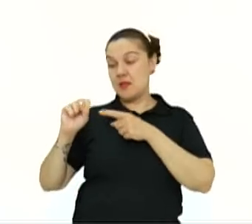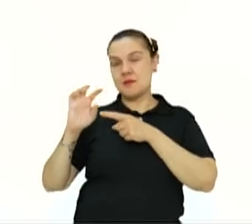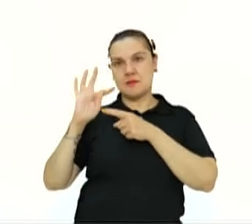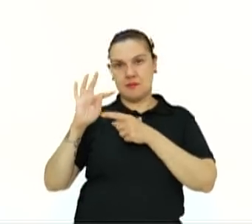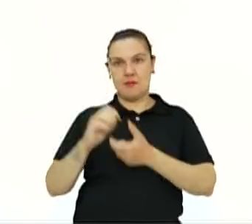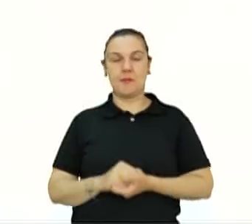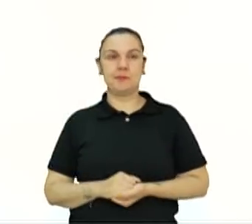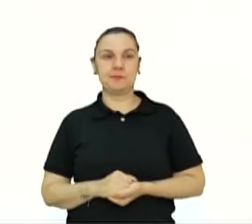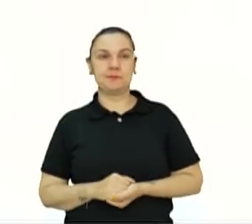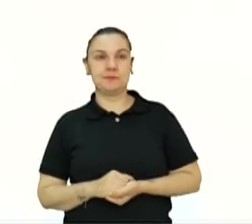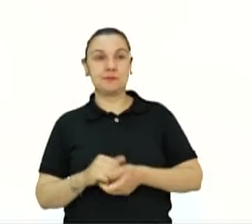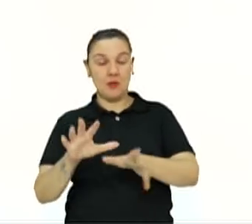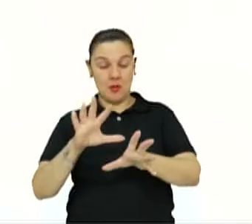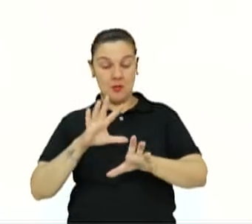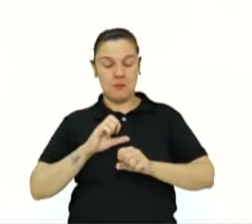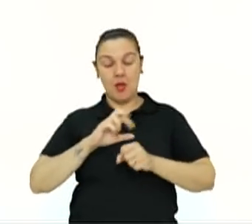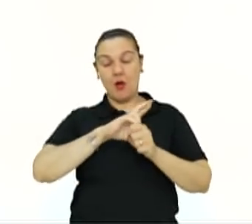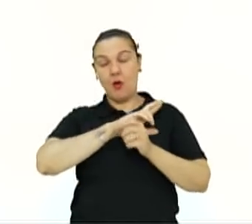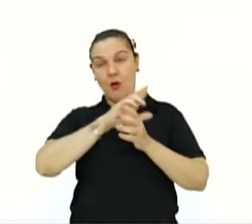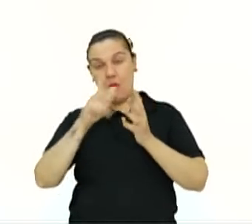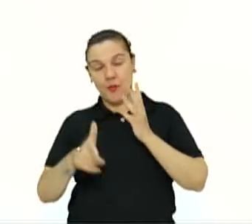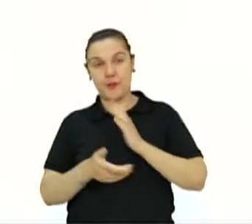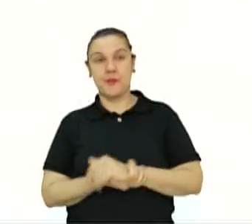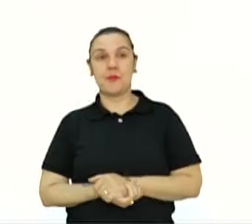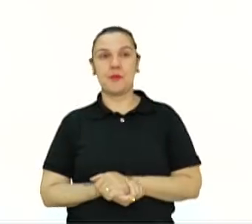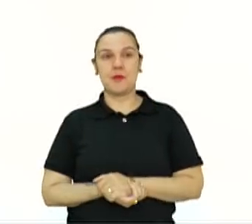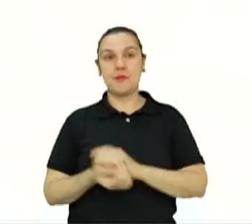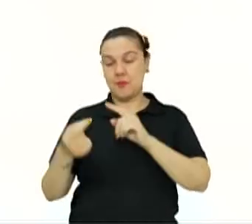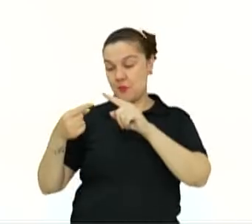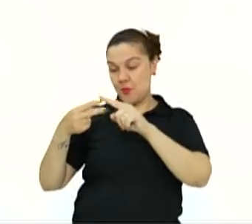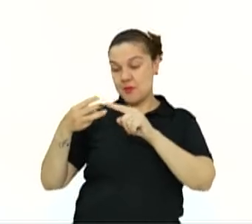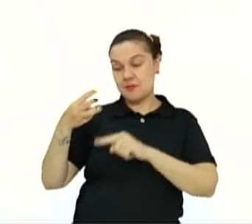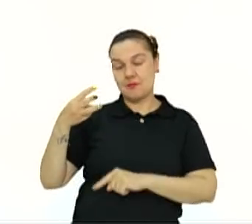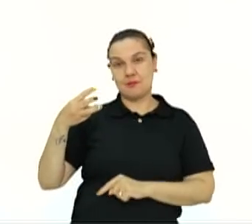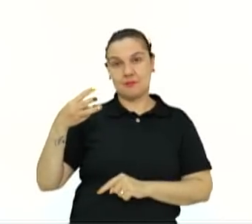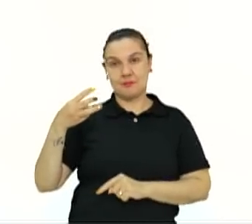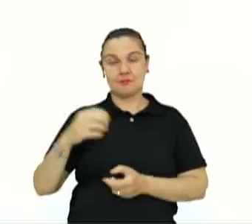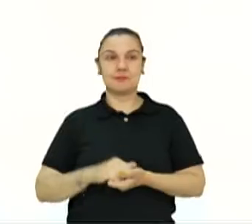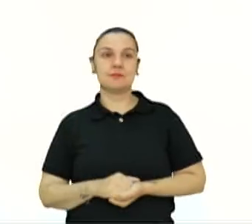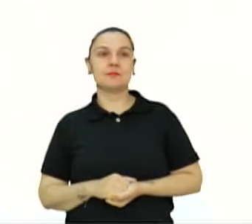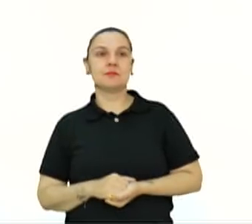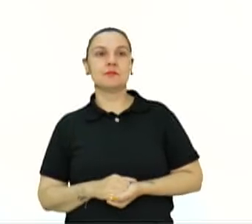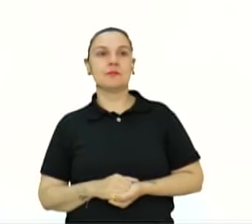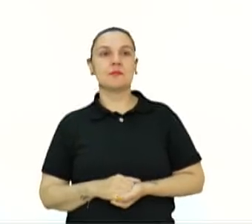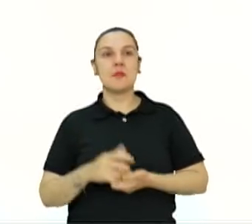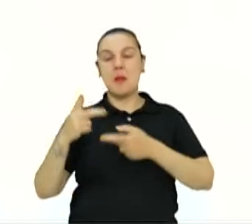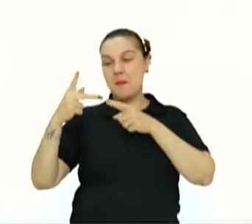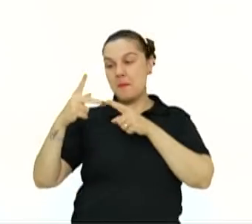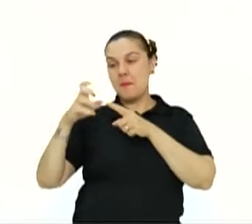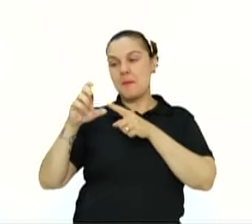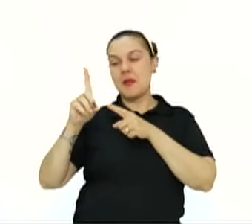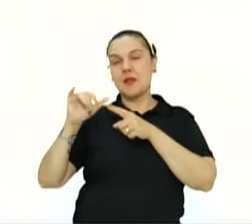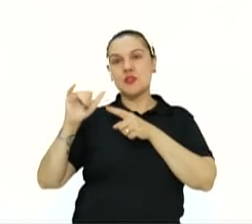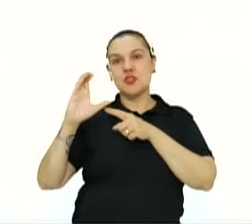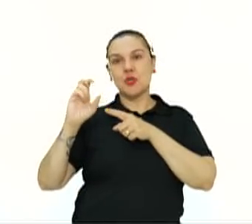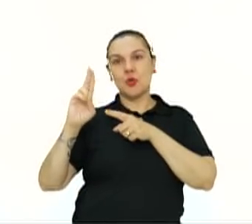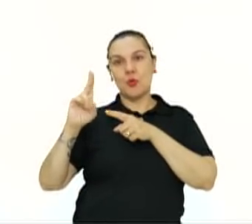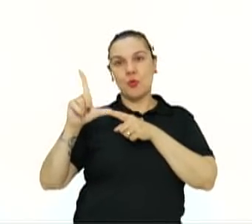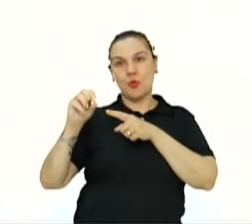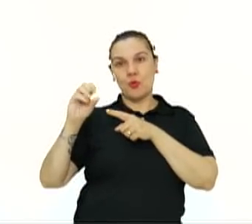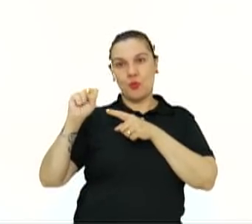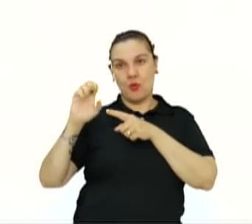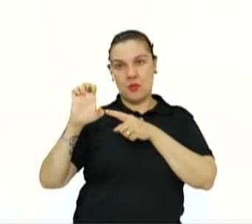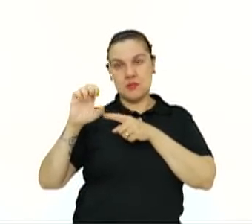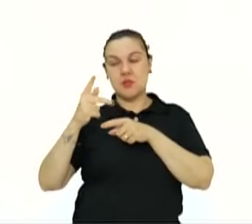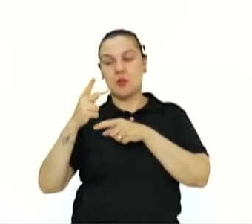são causadas por outros agentes patogênicos. Vamos conhecer 3 aqui, tá? Pediculose pubiana, você já vai entender